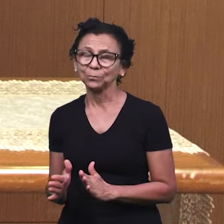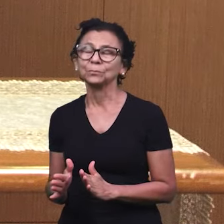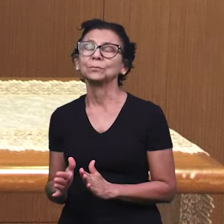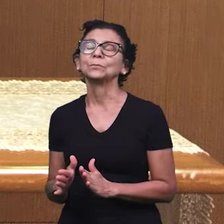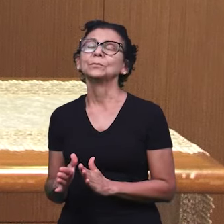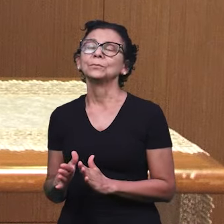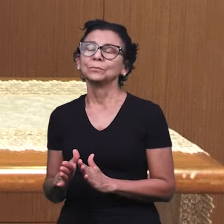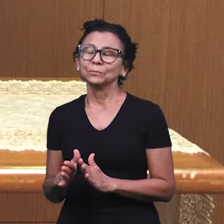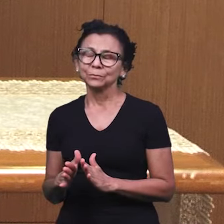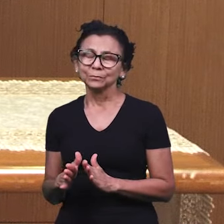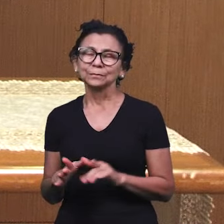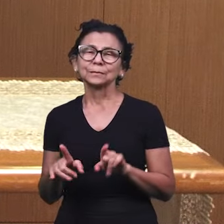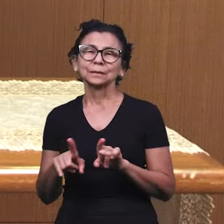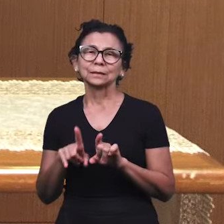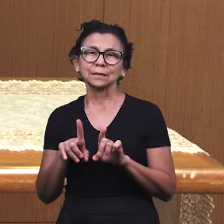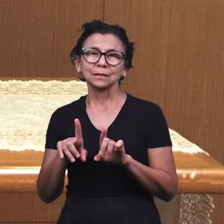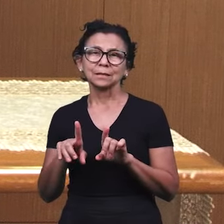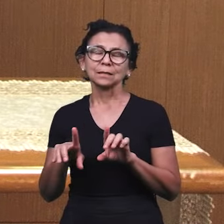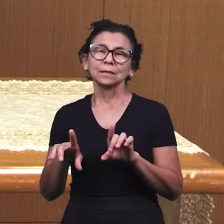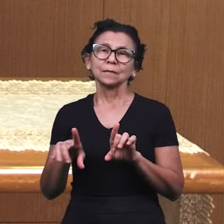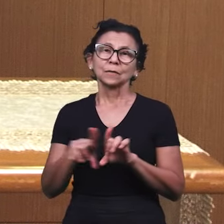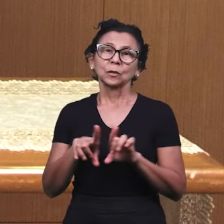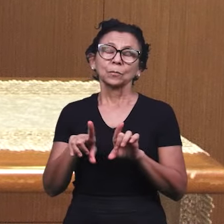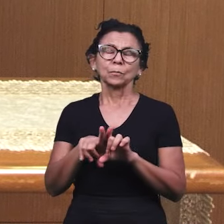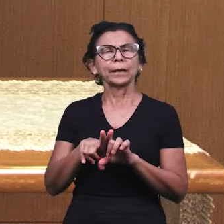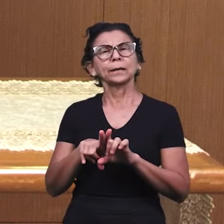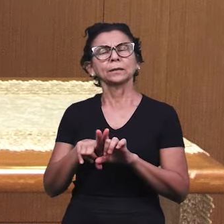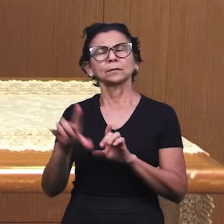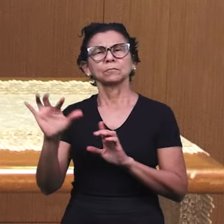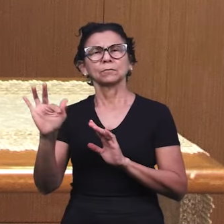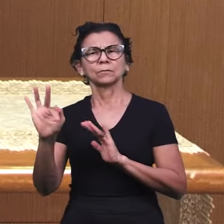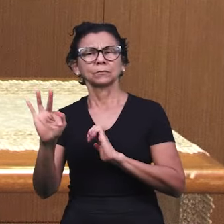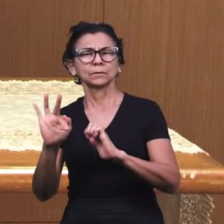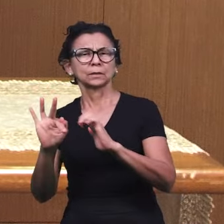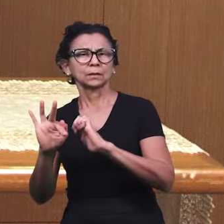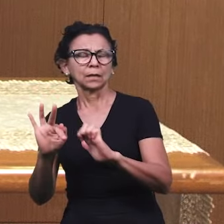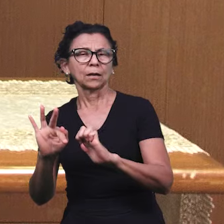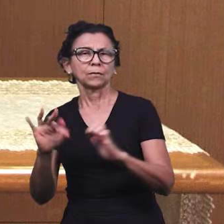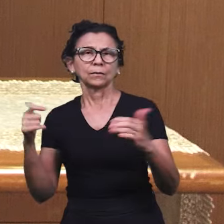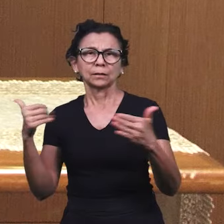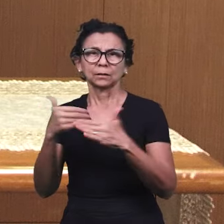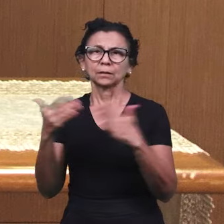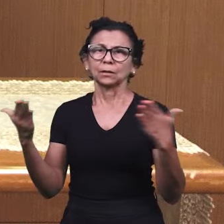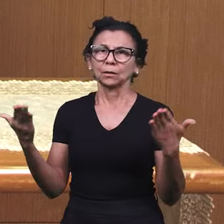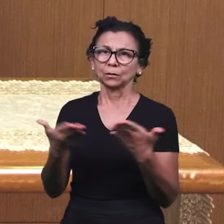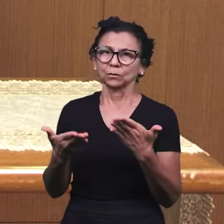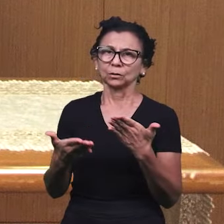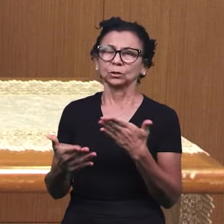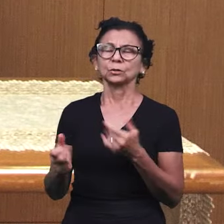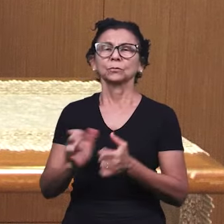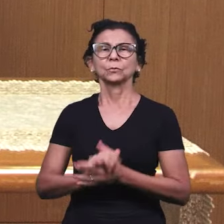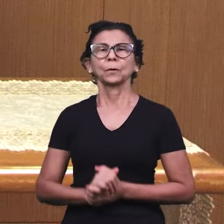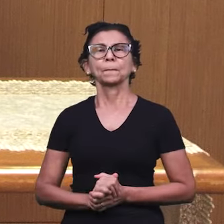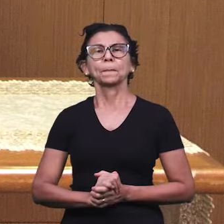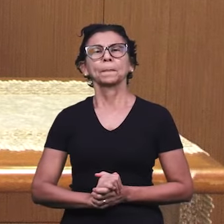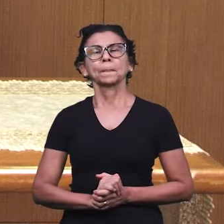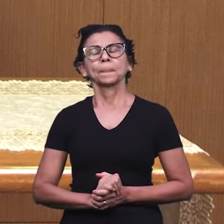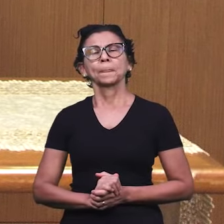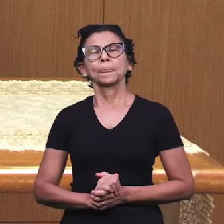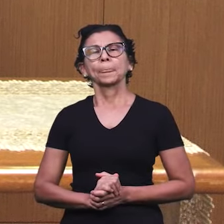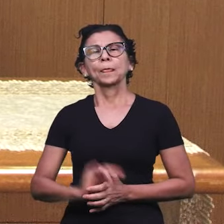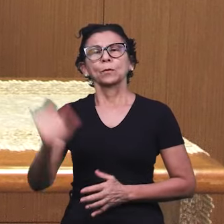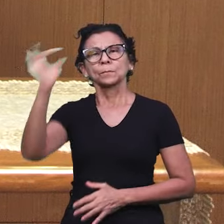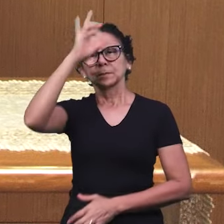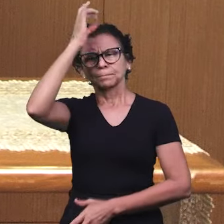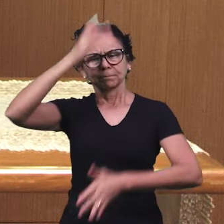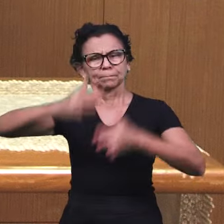houve esse avivamento. Né? E a palavra, né, que fala, esse que vem sem demora, é para esse tempo. Né?